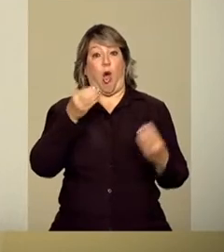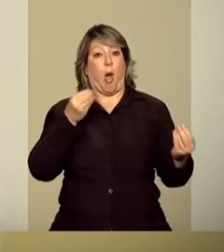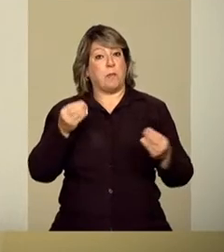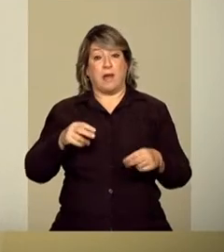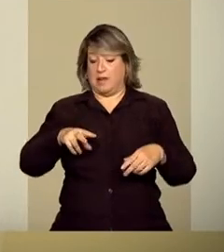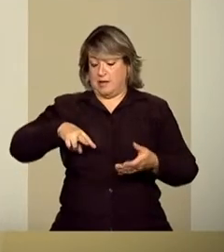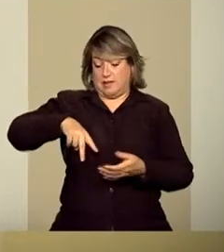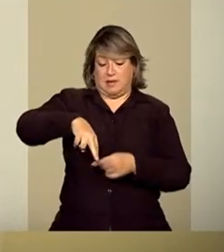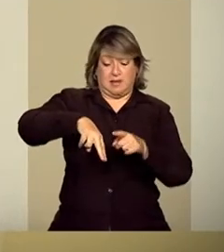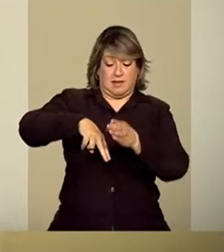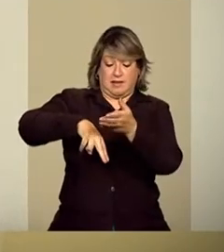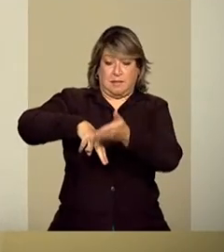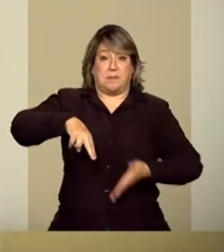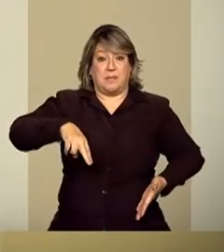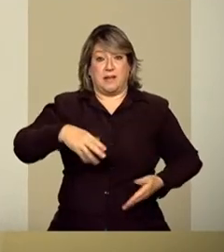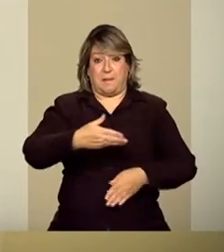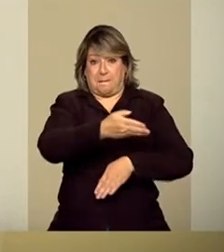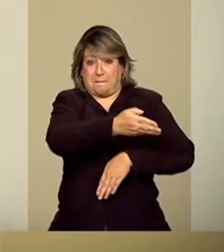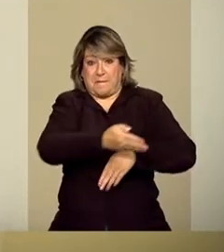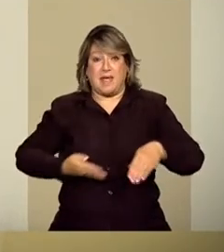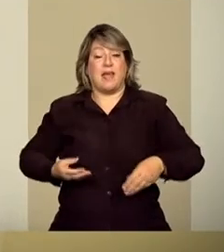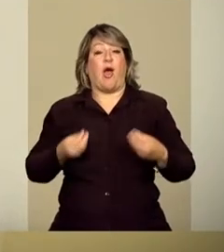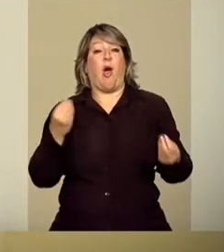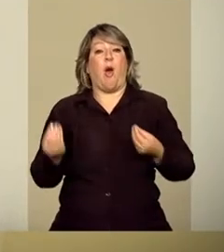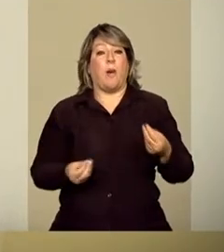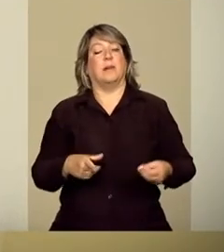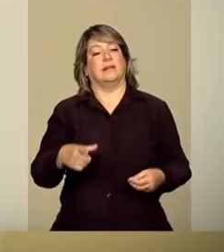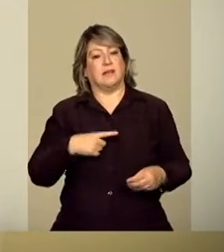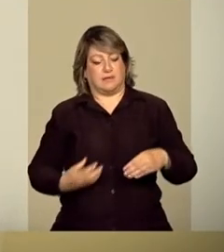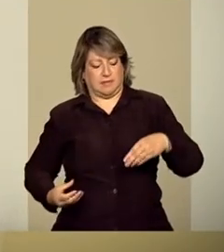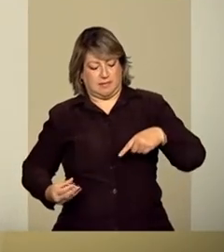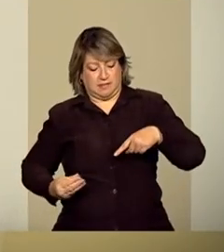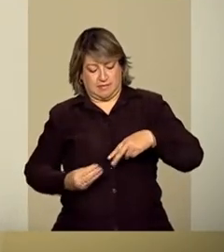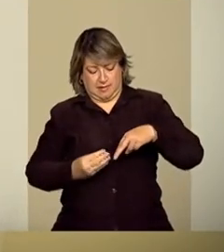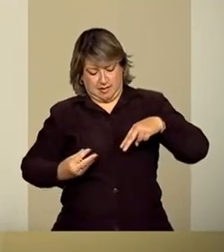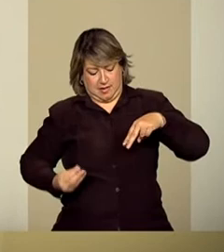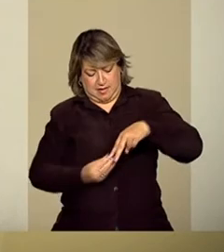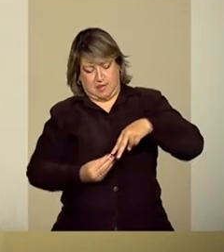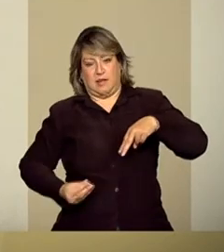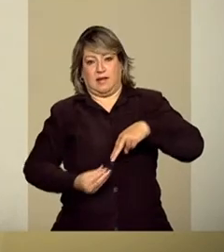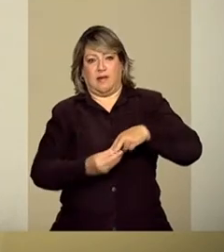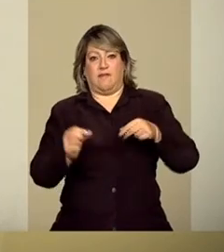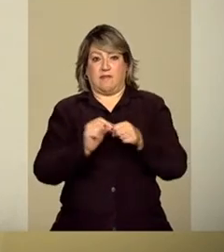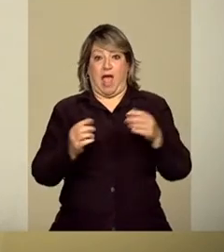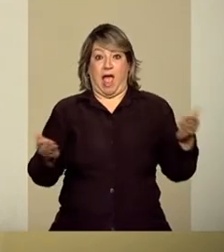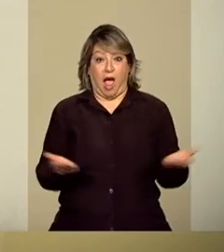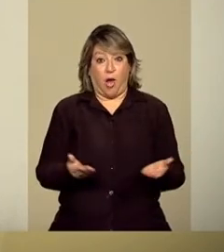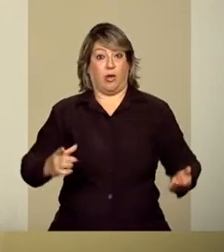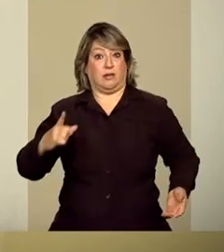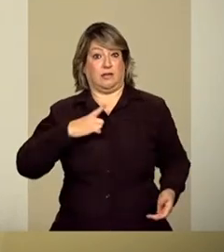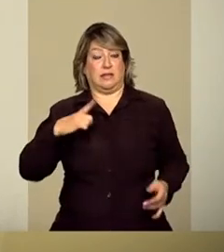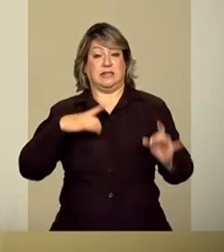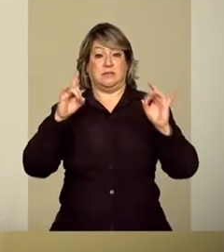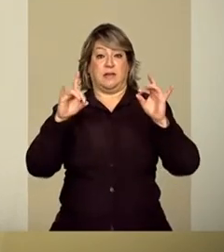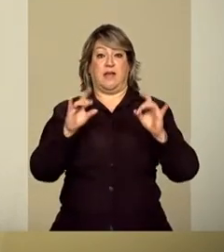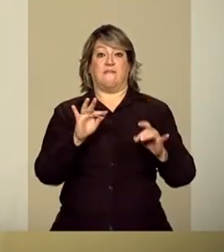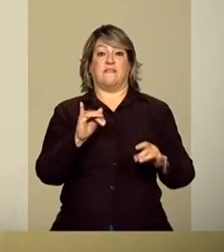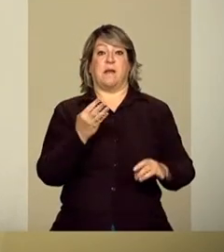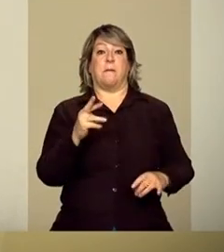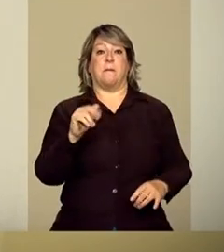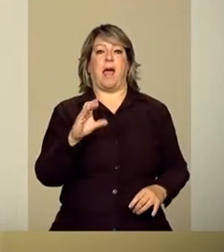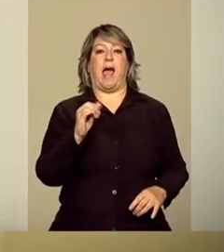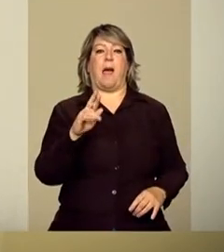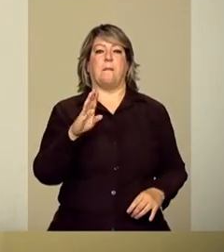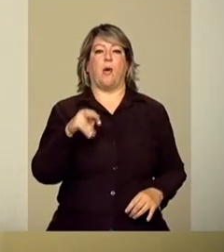período, Luciano, a tecnologia evoluiu e as próteses do Alan foram substituídas por próteses de fibra de carbono,